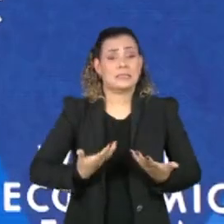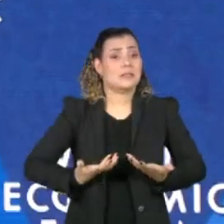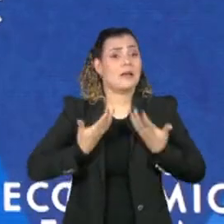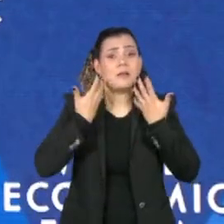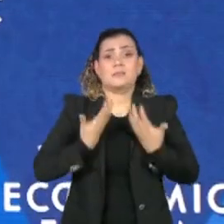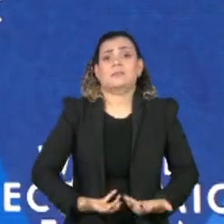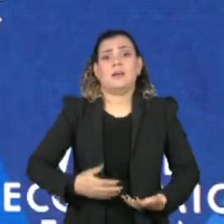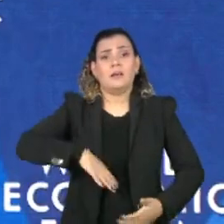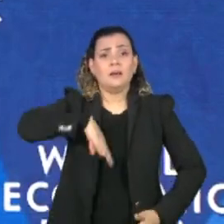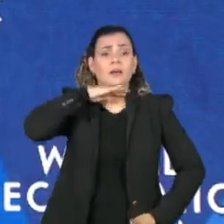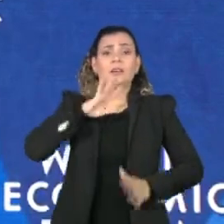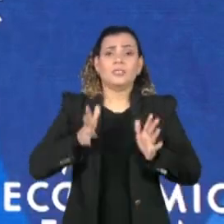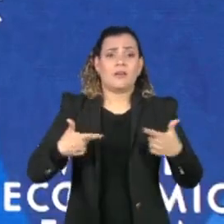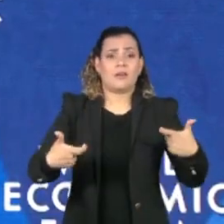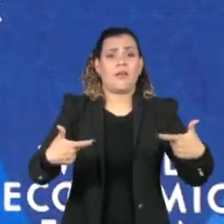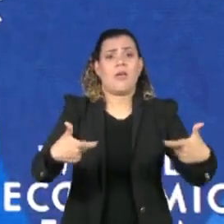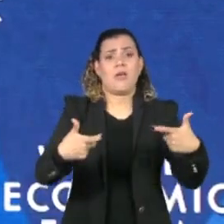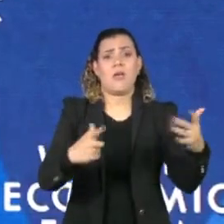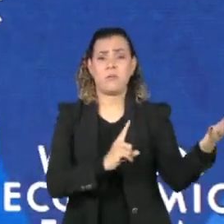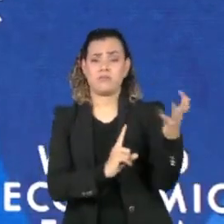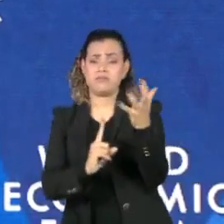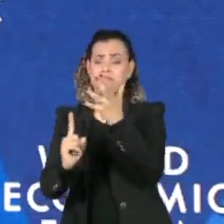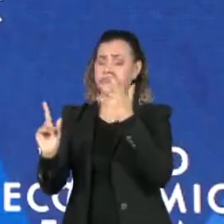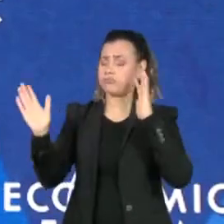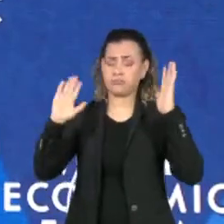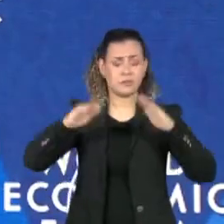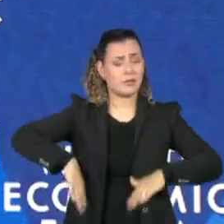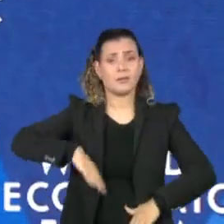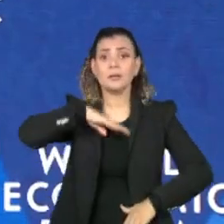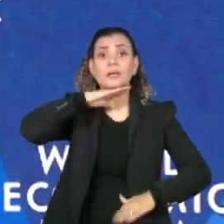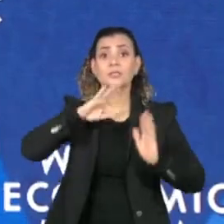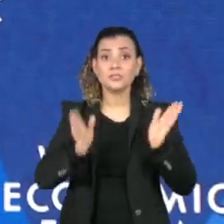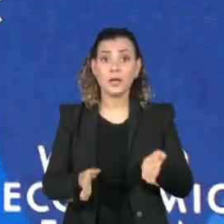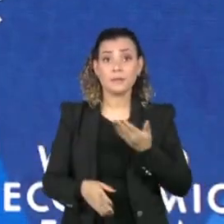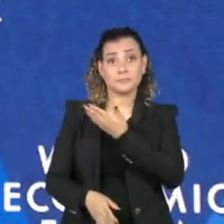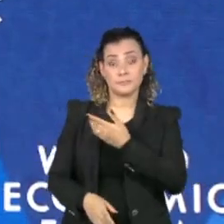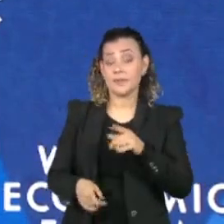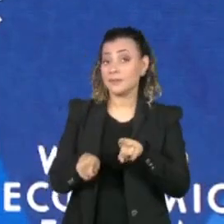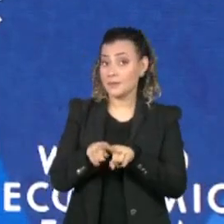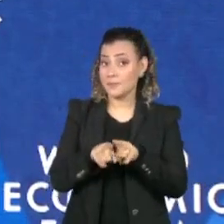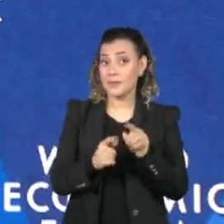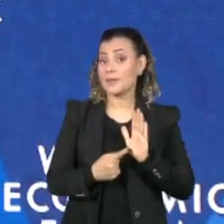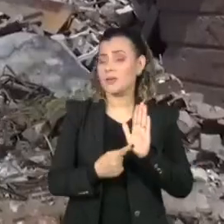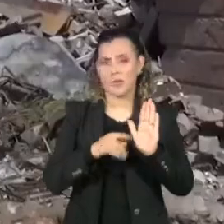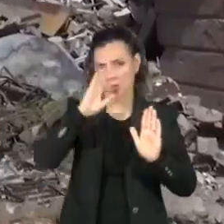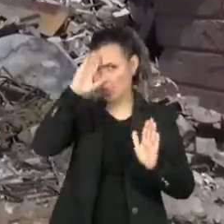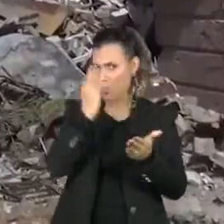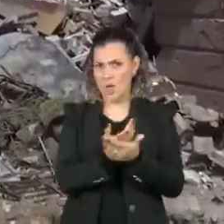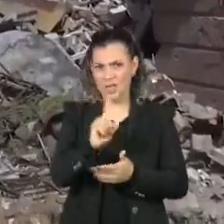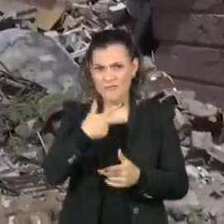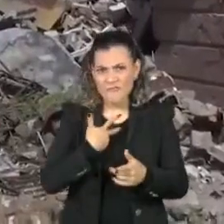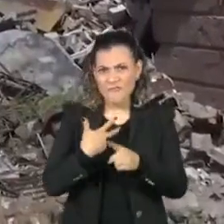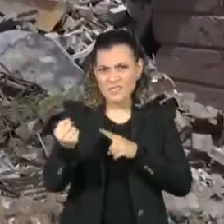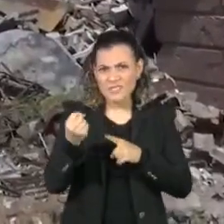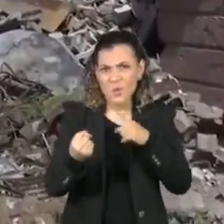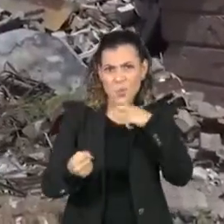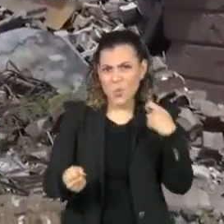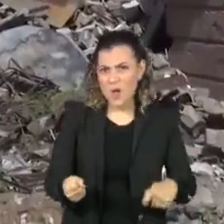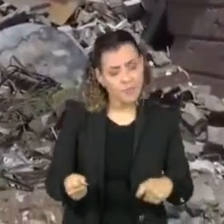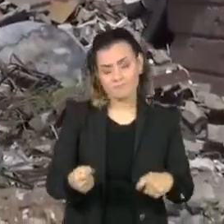o próprio shows teria dito numa conversa com jornalistas britânicos que ele não acreditam numa Vitória